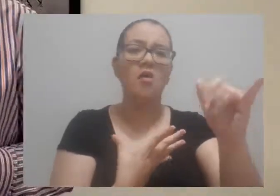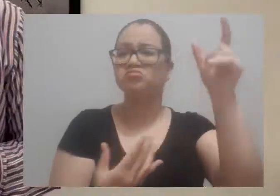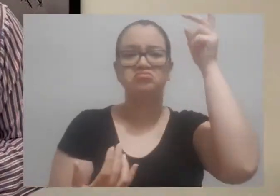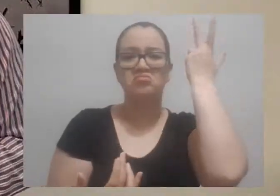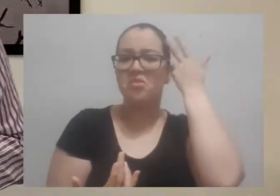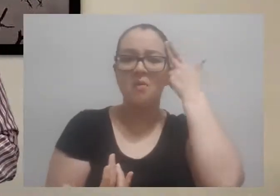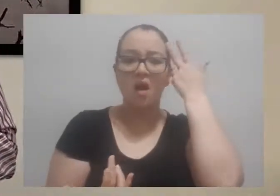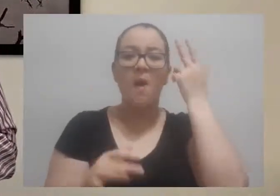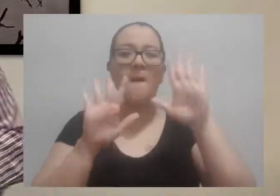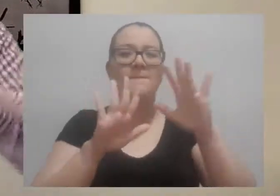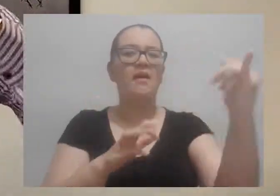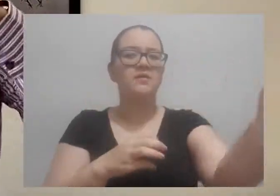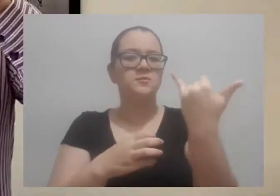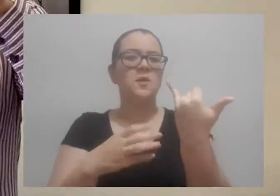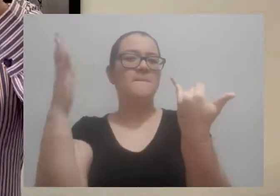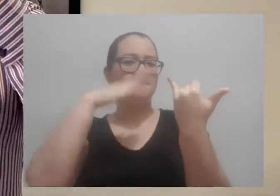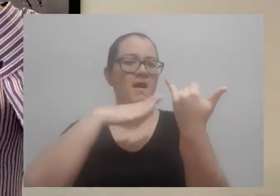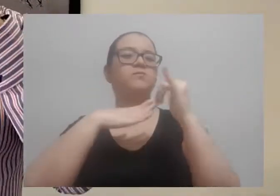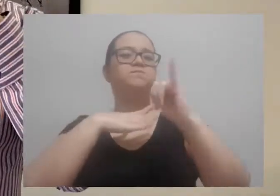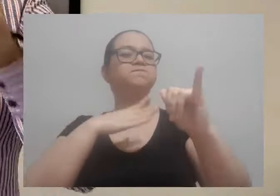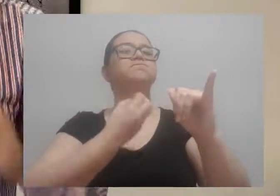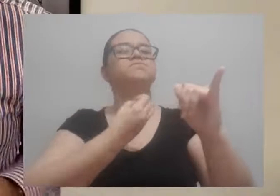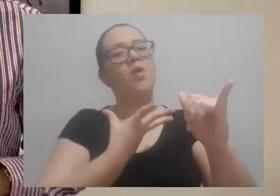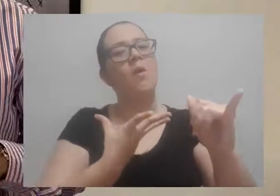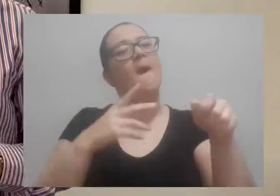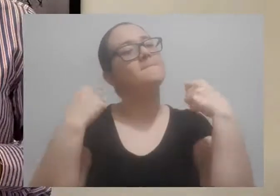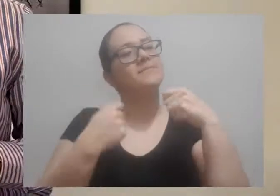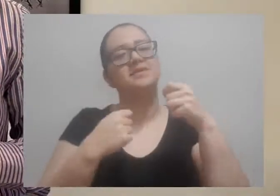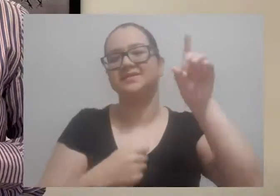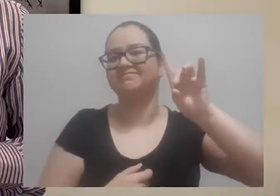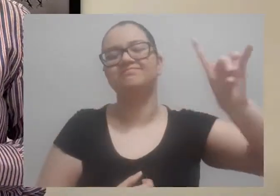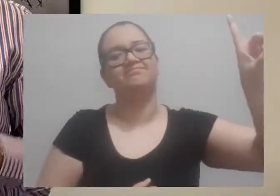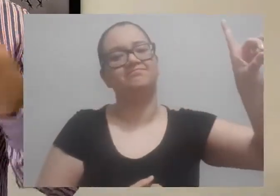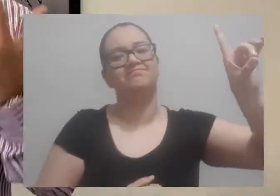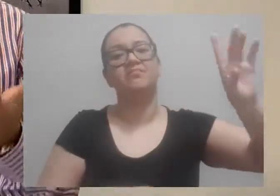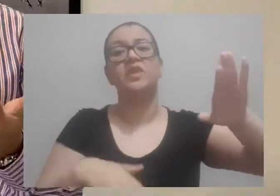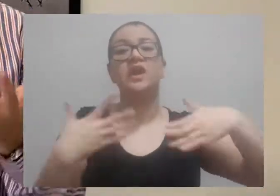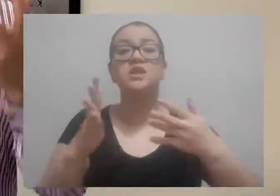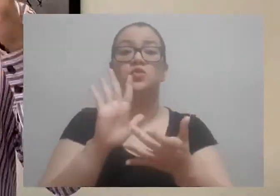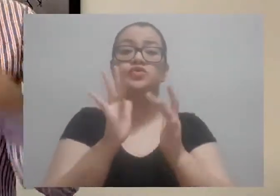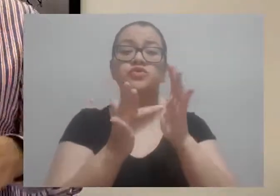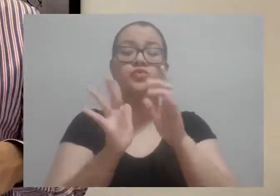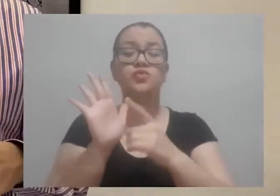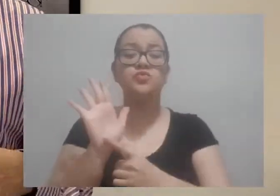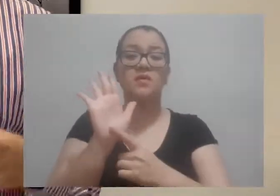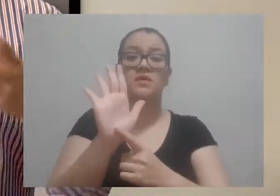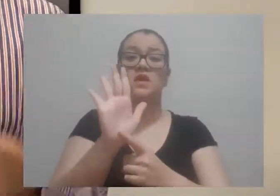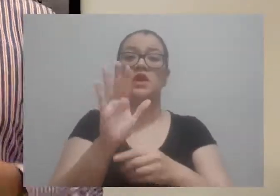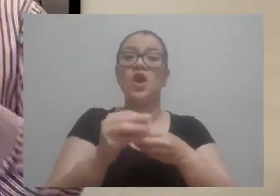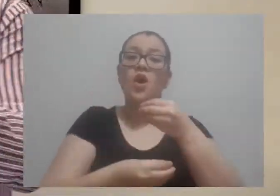exposição, Jesus nos apresenta modelos alternativos com os quais ele contrasta